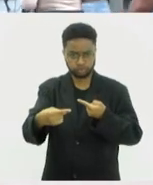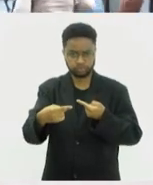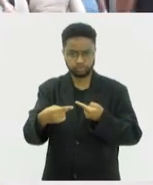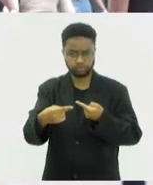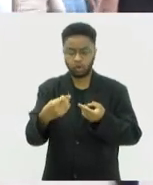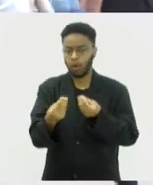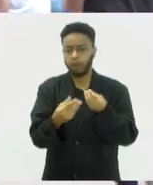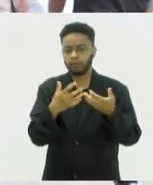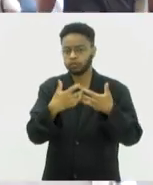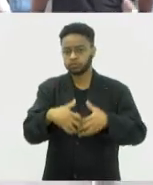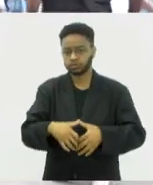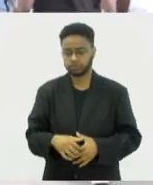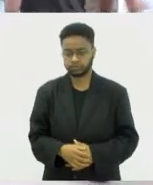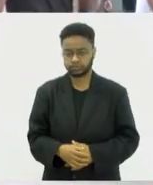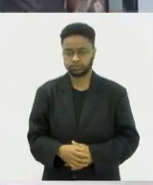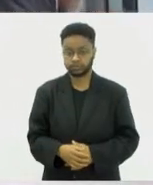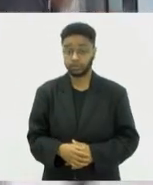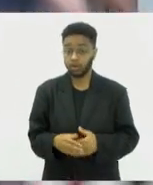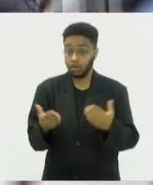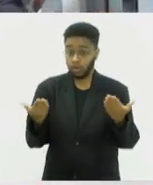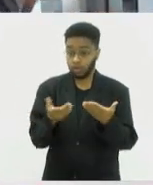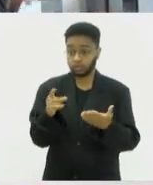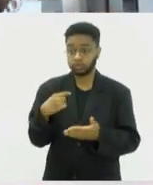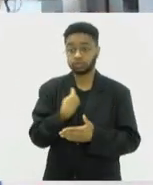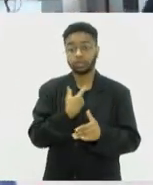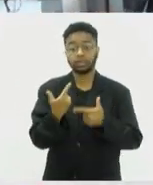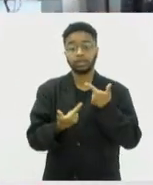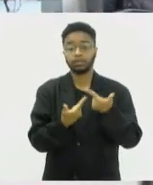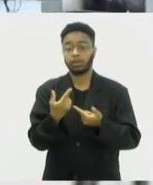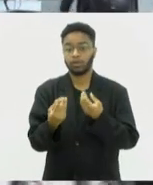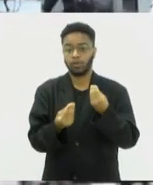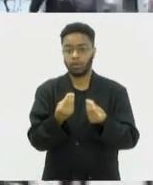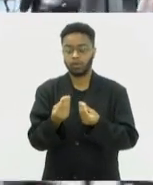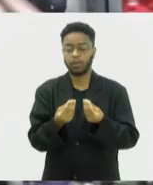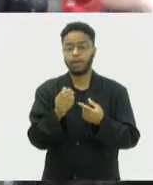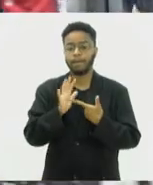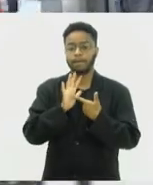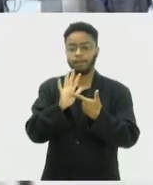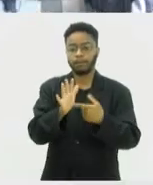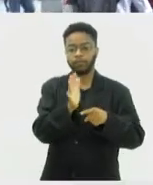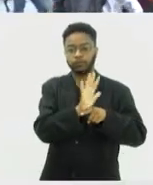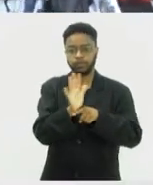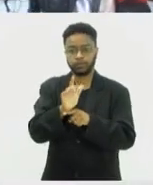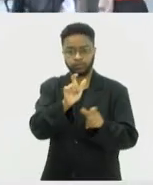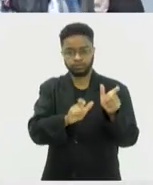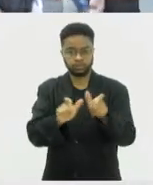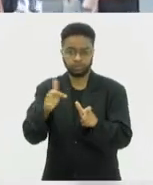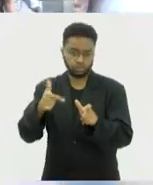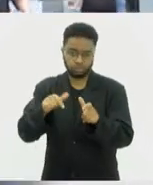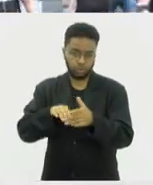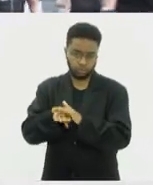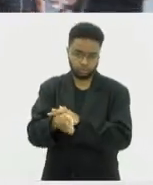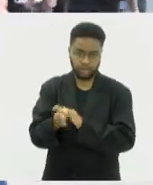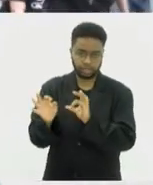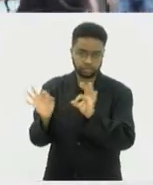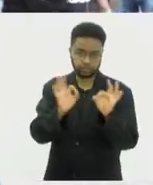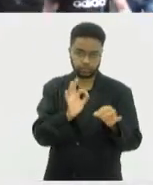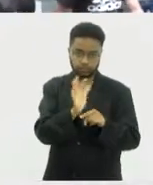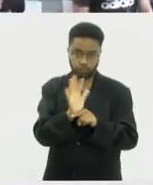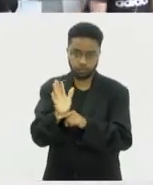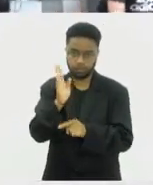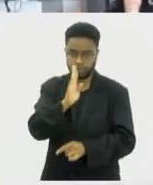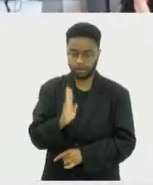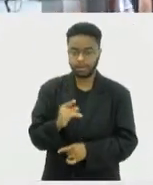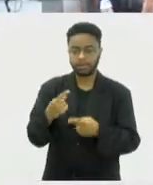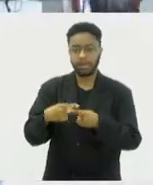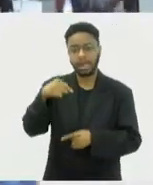hoje em dia, assim, o nosso trabalho não é só, além de apresentar os filmes para essa galera, que não está acostumada a ver filme brasileiro, né? O Brasil não vê